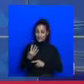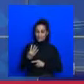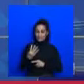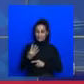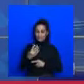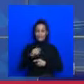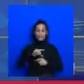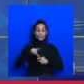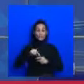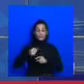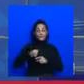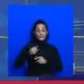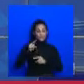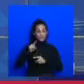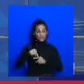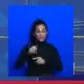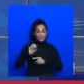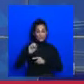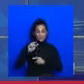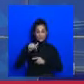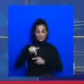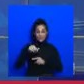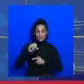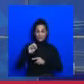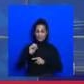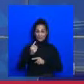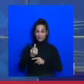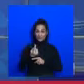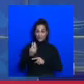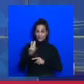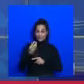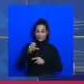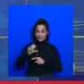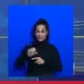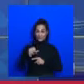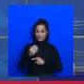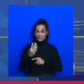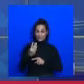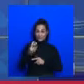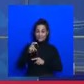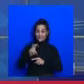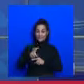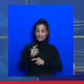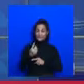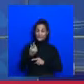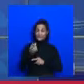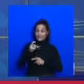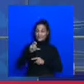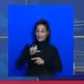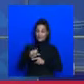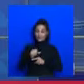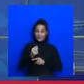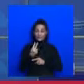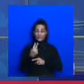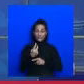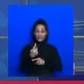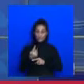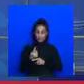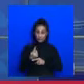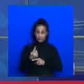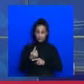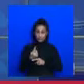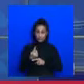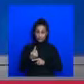2554. As dezenas sorteadas foram 07, 01, 39, 45, 19